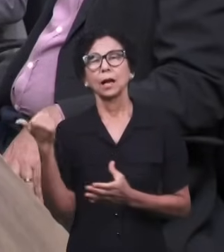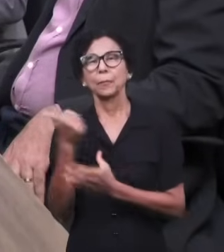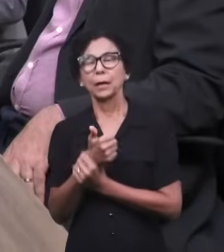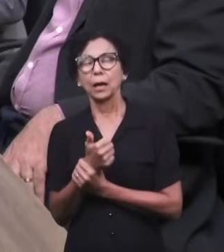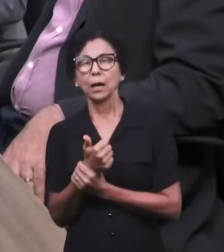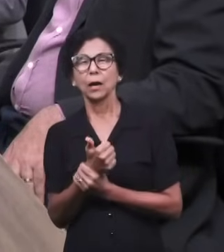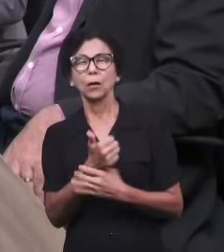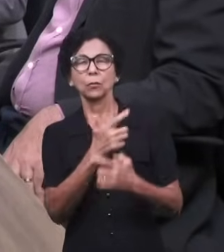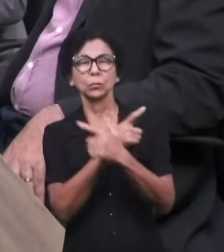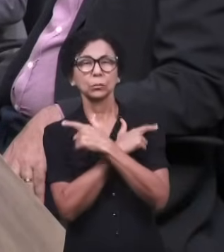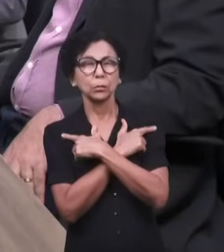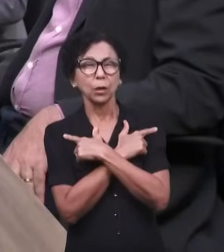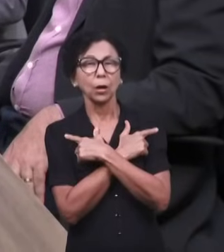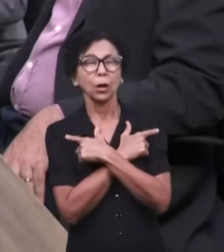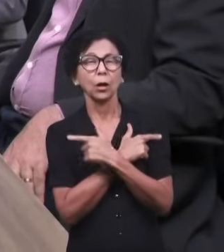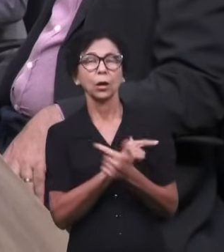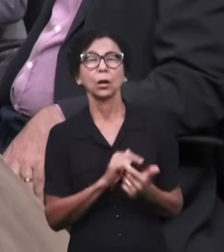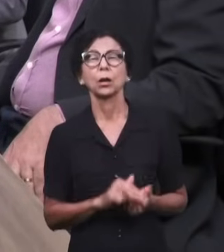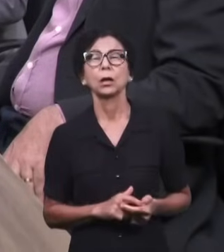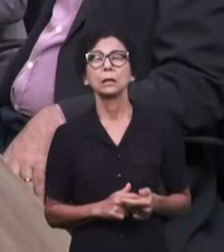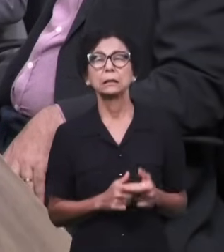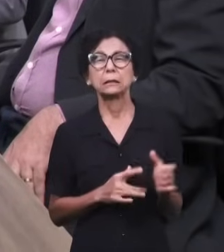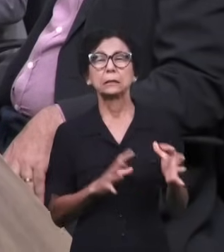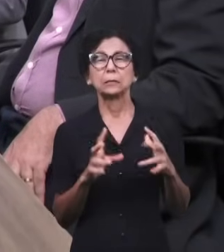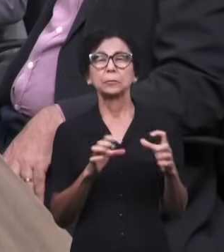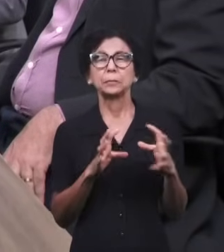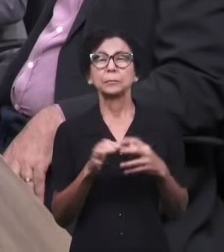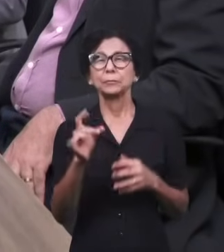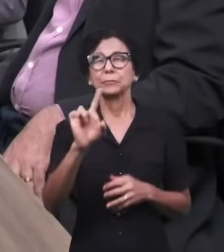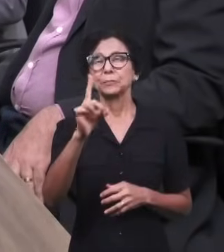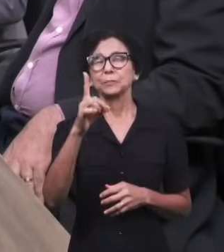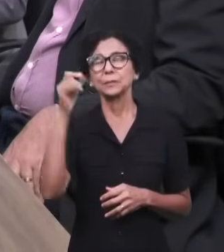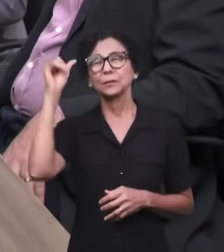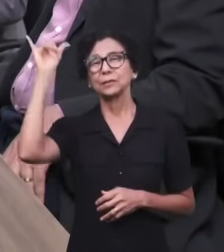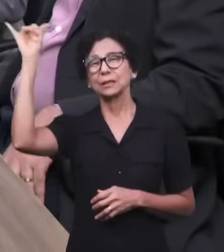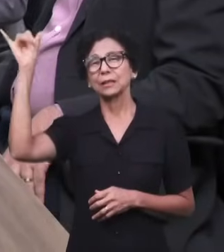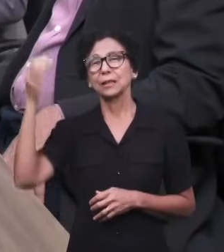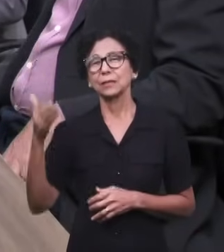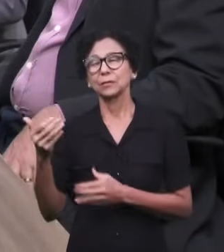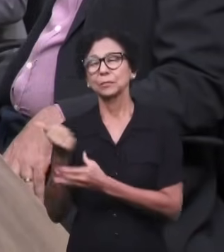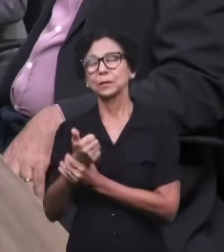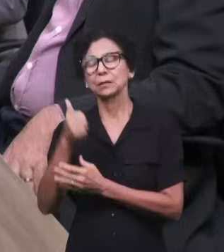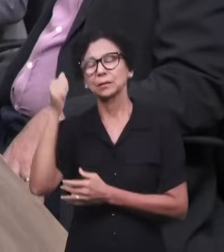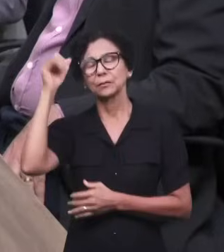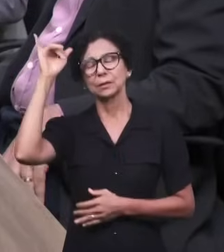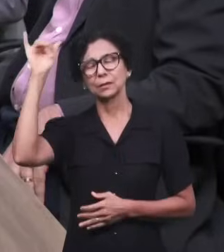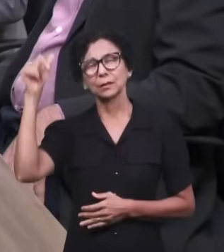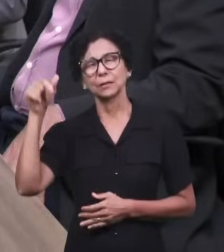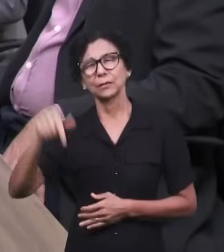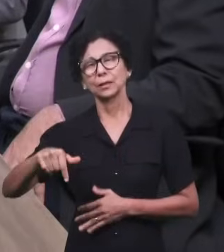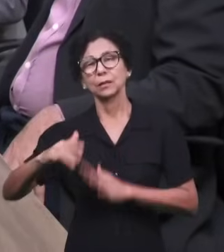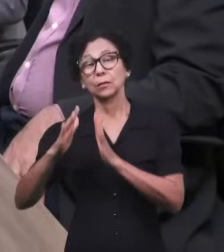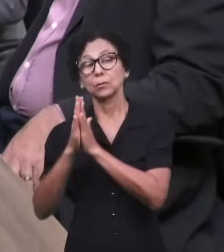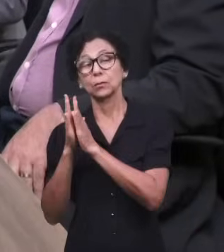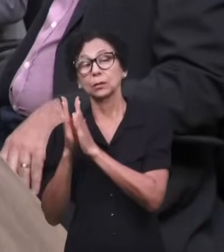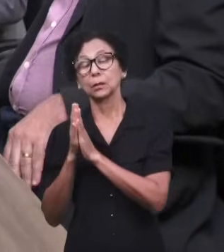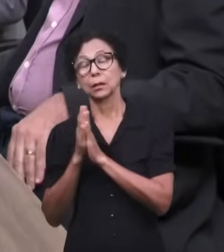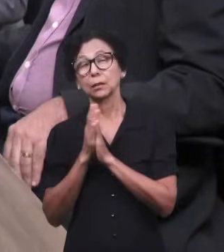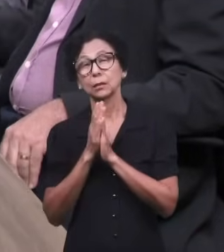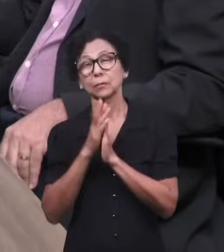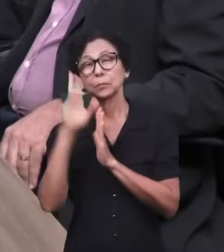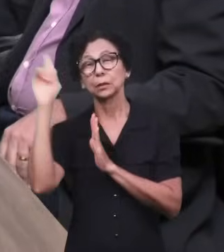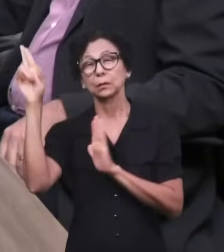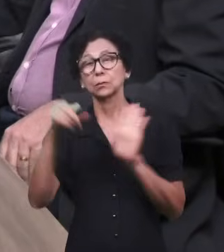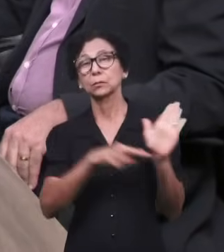acusando, ele não aumentava o problema, né? Ele foi o intercessor, né? Ele combateu em